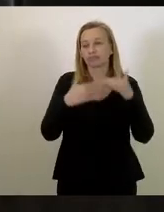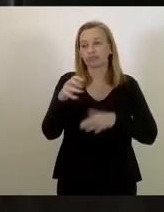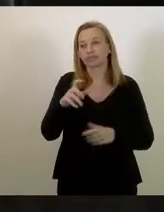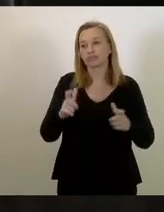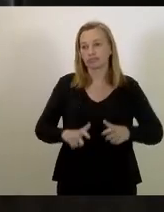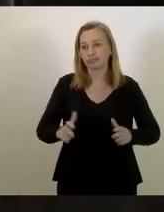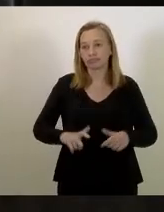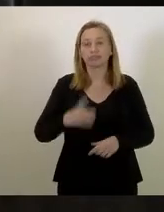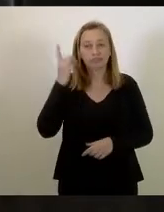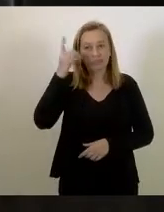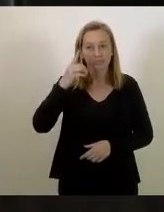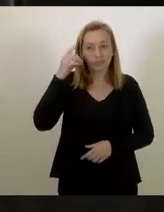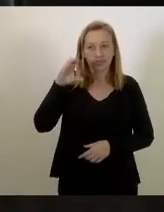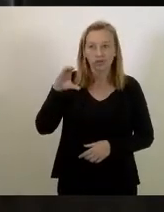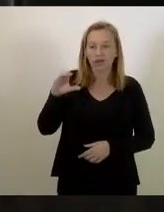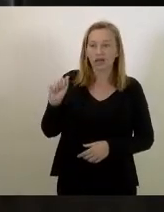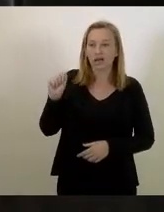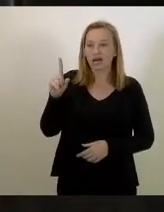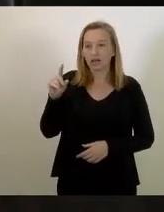deputado Carlos Macedo